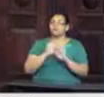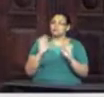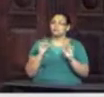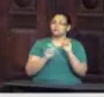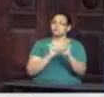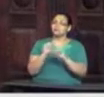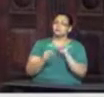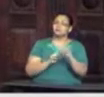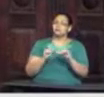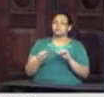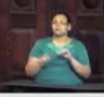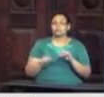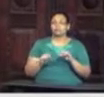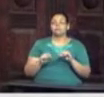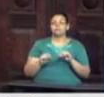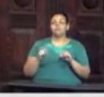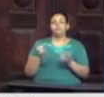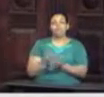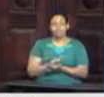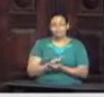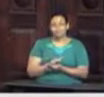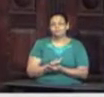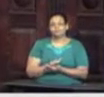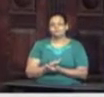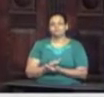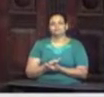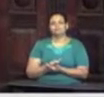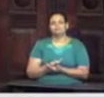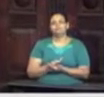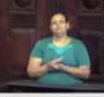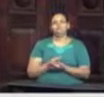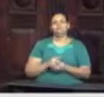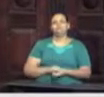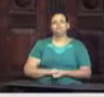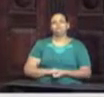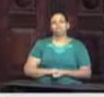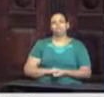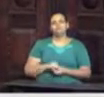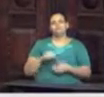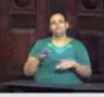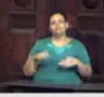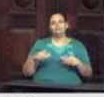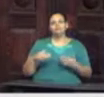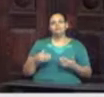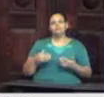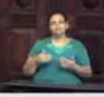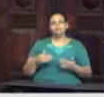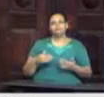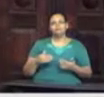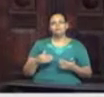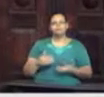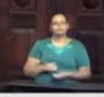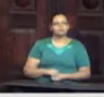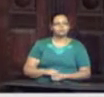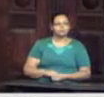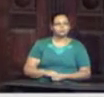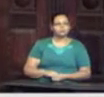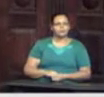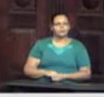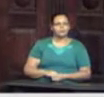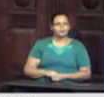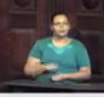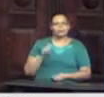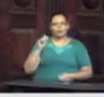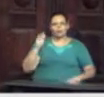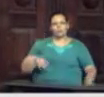que esta situação acontece por culpa única e exclusivamente